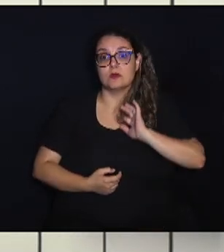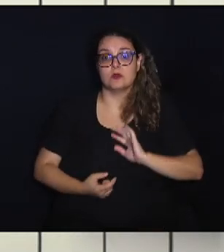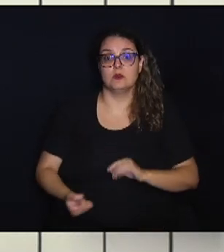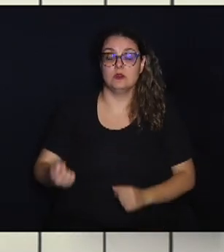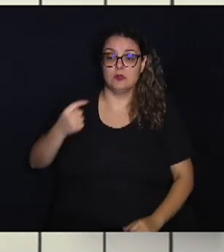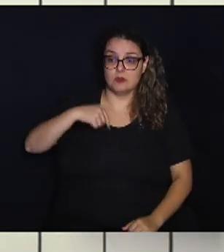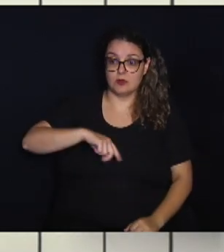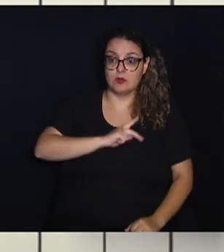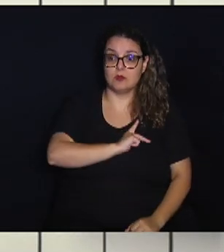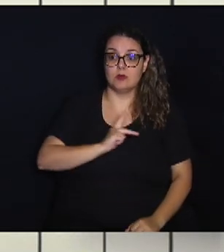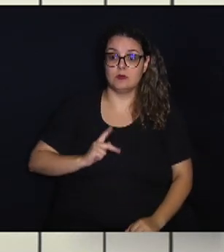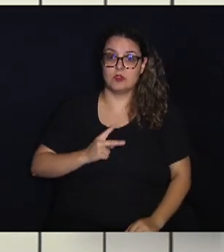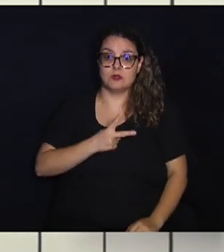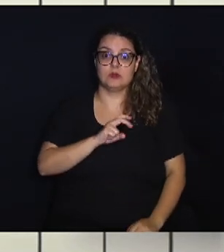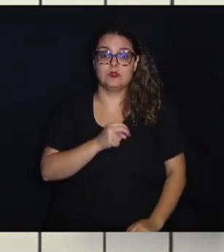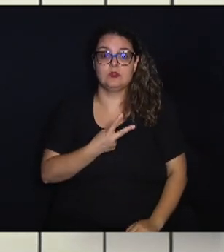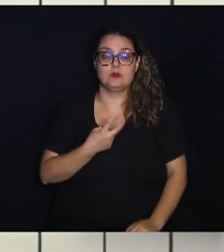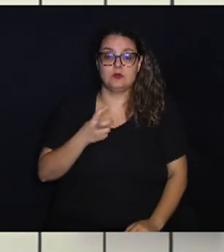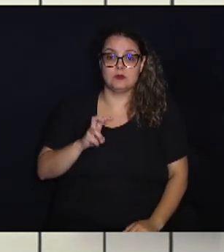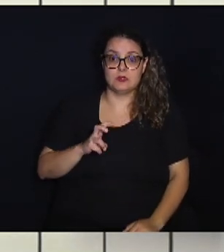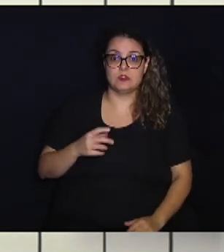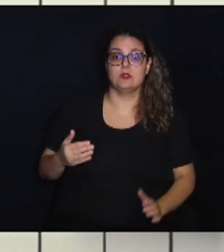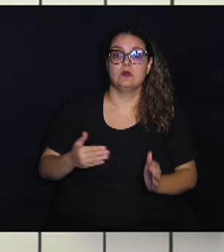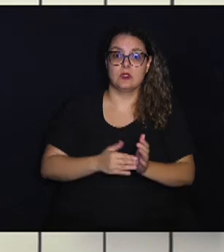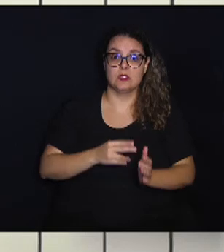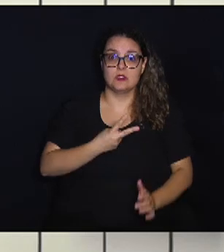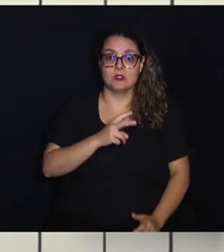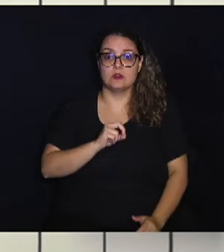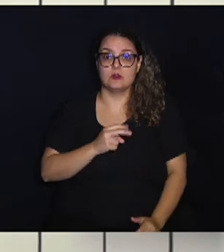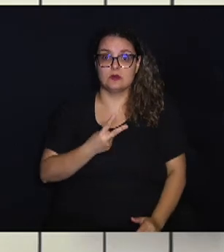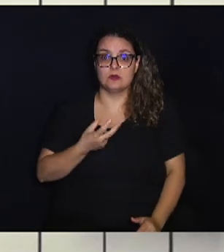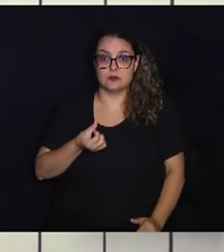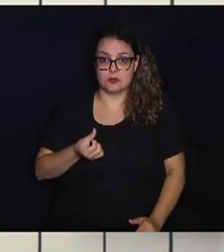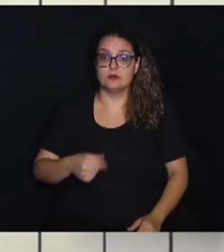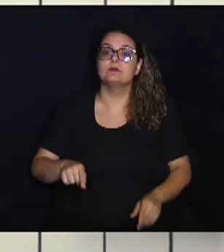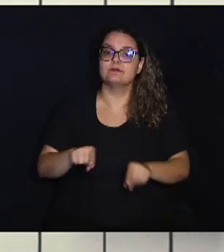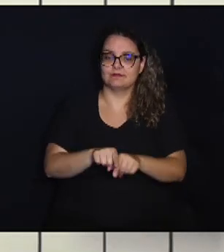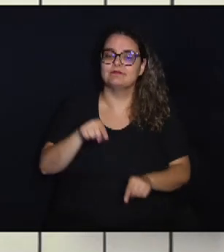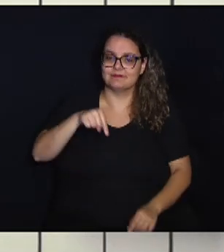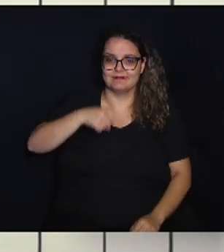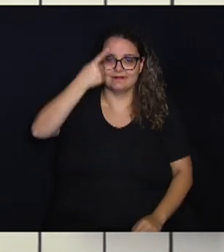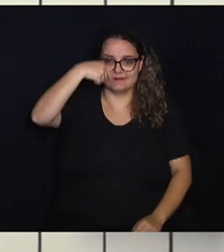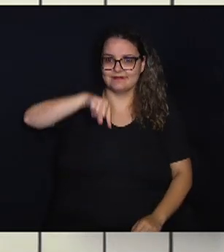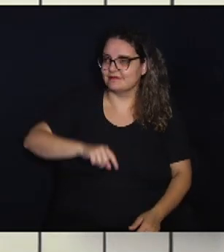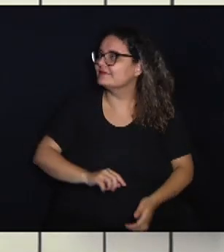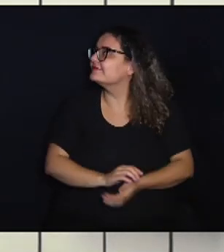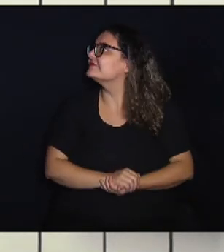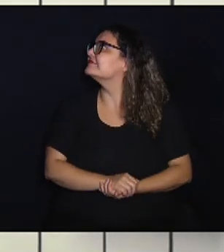da Câmara para o biênio 2025-2026, também está aqui no Perfil.